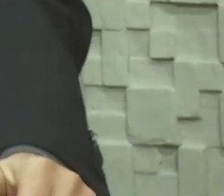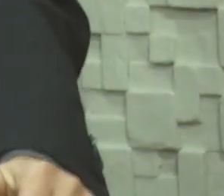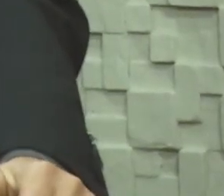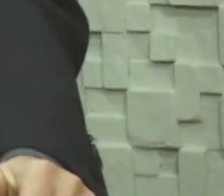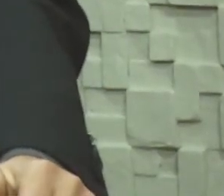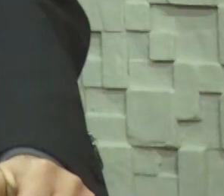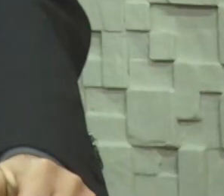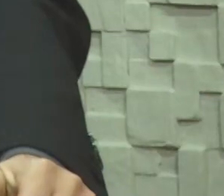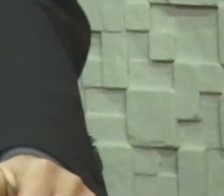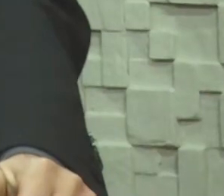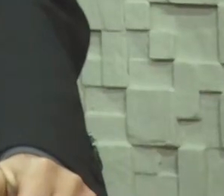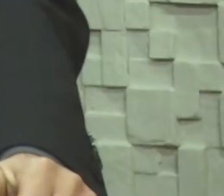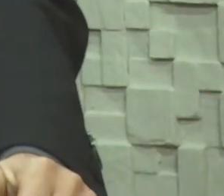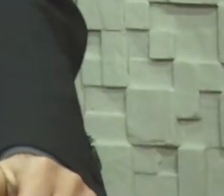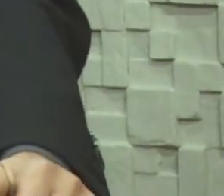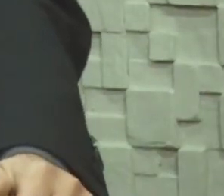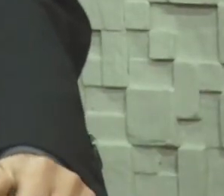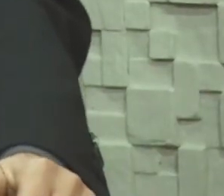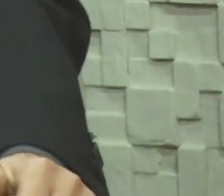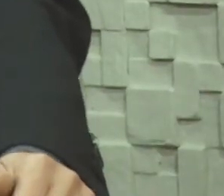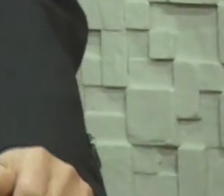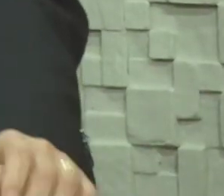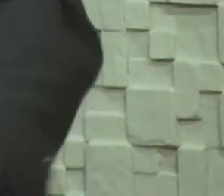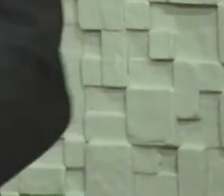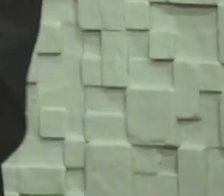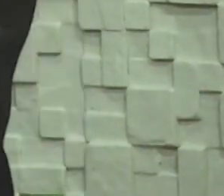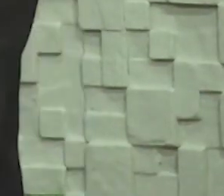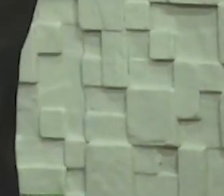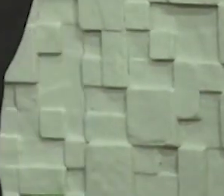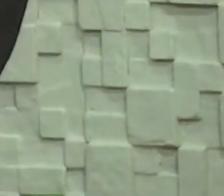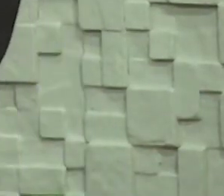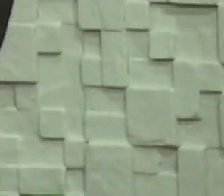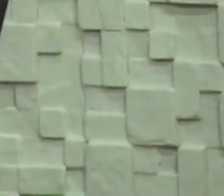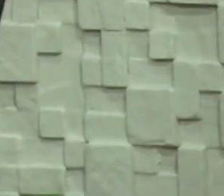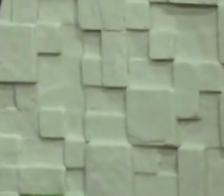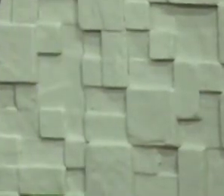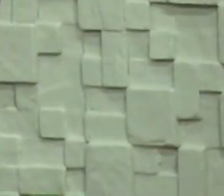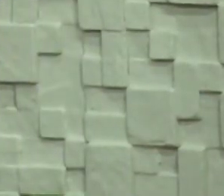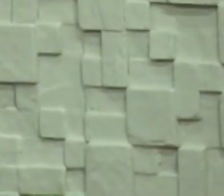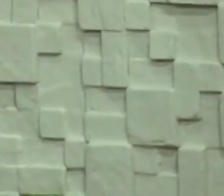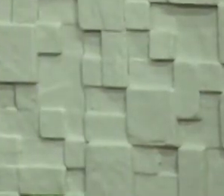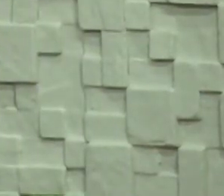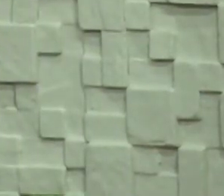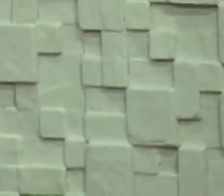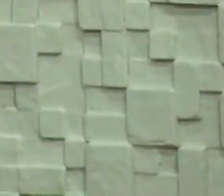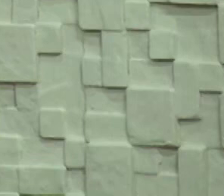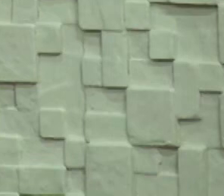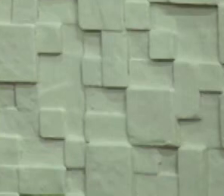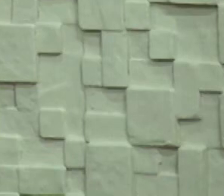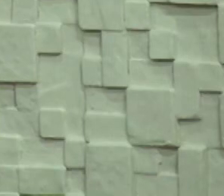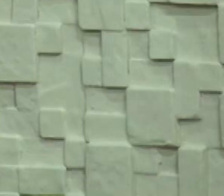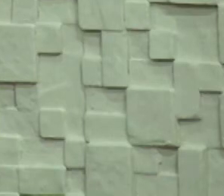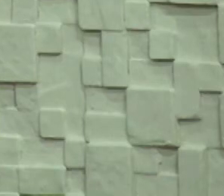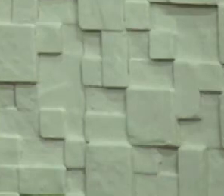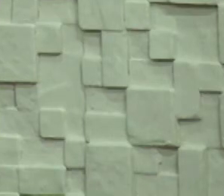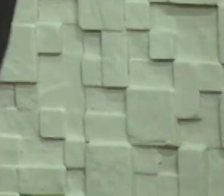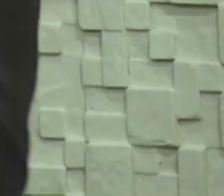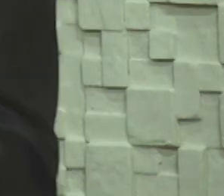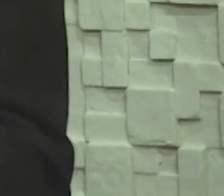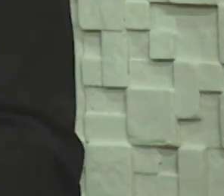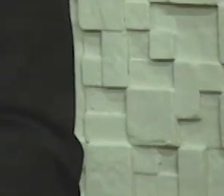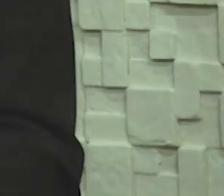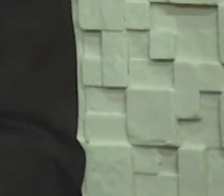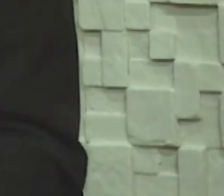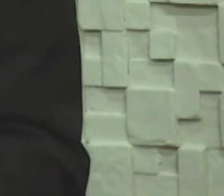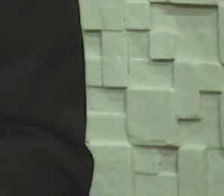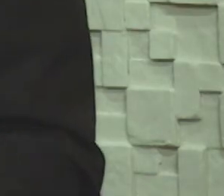sociedade bíblica do Brasil foi fundada em 10 de junho de 48 sobre o lema dar a bíblia a pátria e nesta época